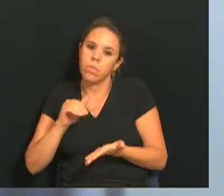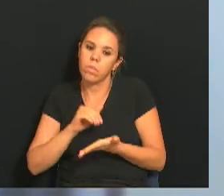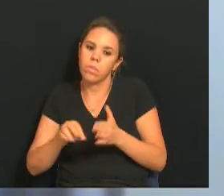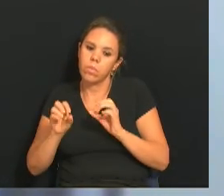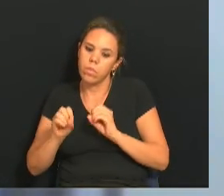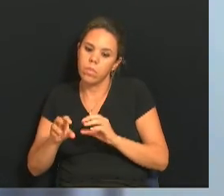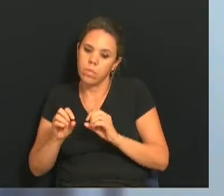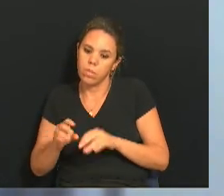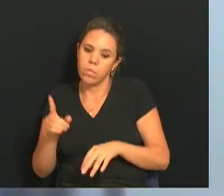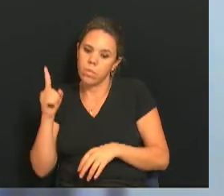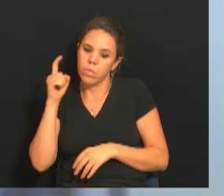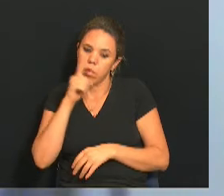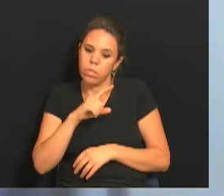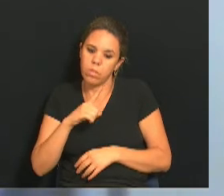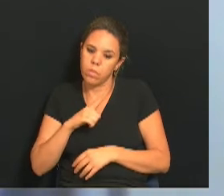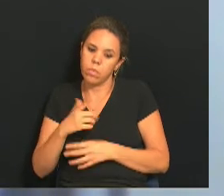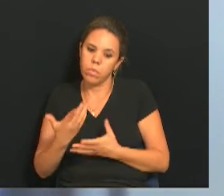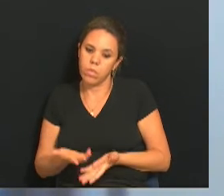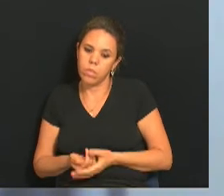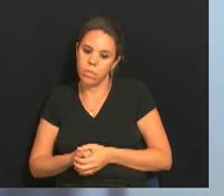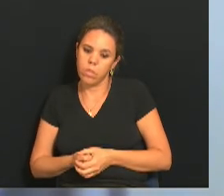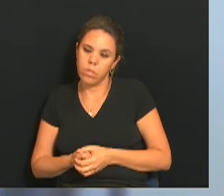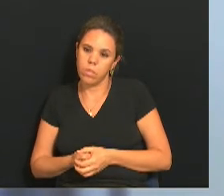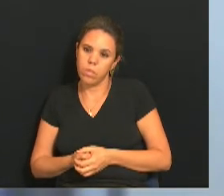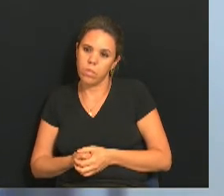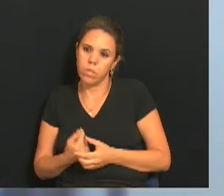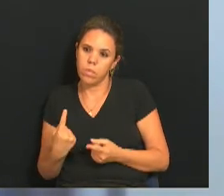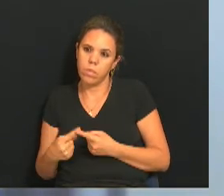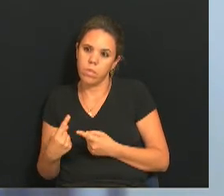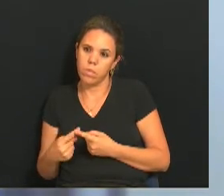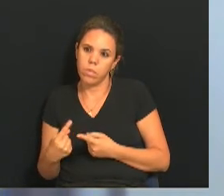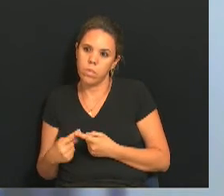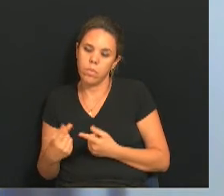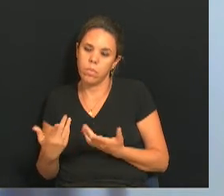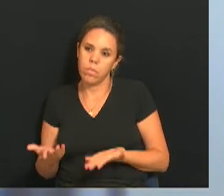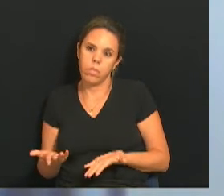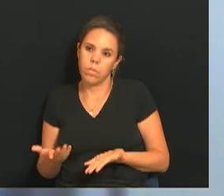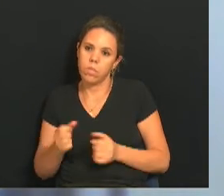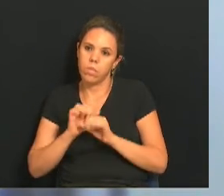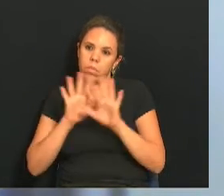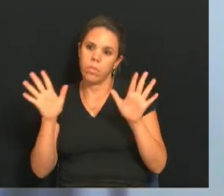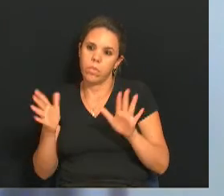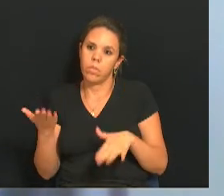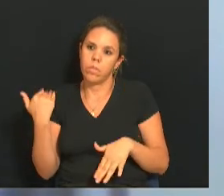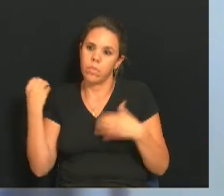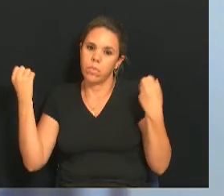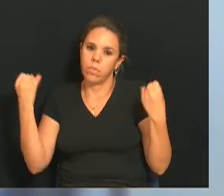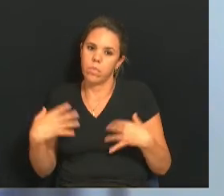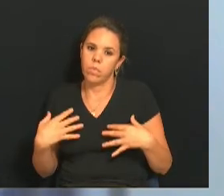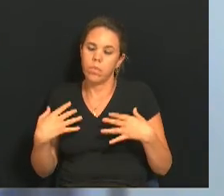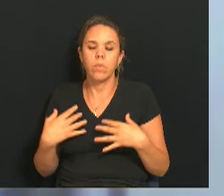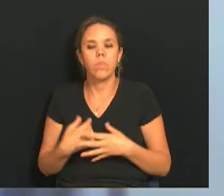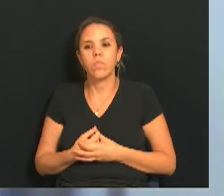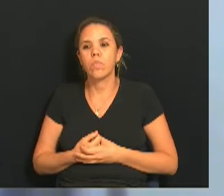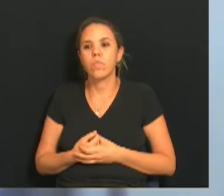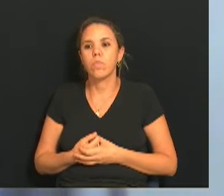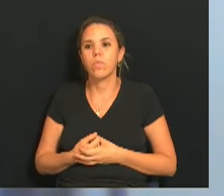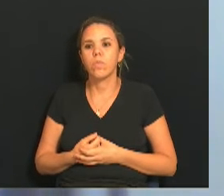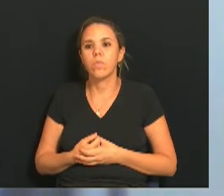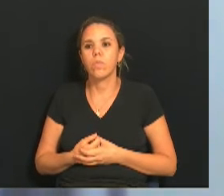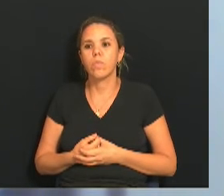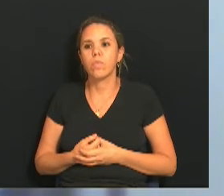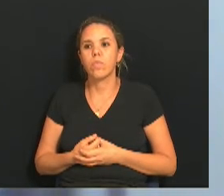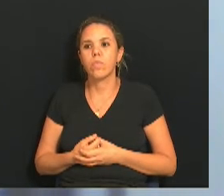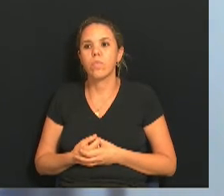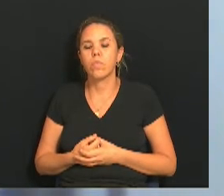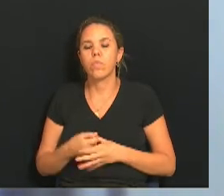nenhuma dificuldade, até porque, talvez não tenha ficado claro na minha explicação, mas